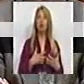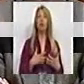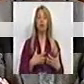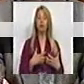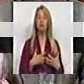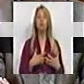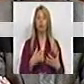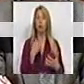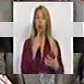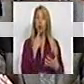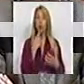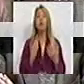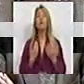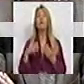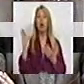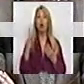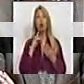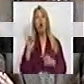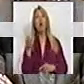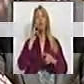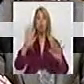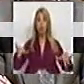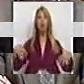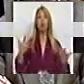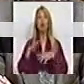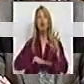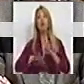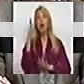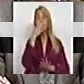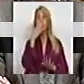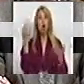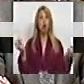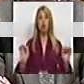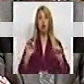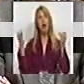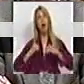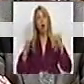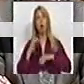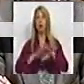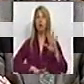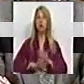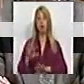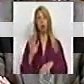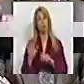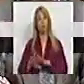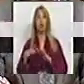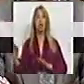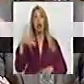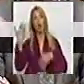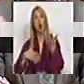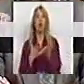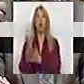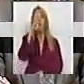muito mais do que aquilo que poderíamos fazer se não tivéssemos feito o acordo que fizemos e a direita continuasse a